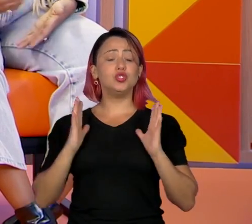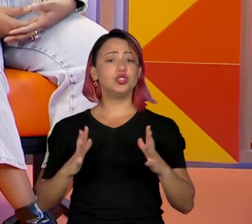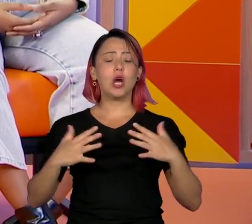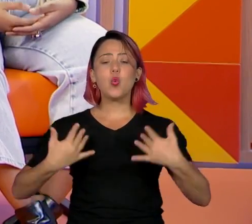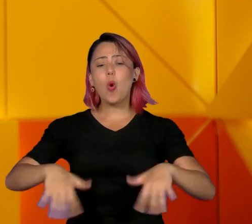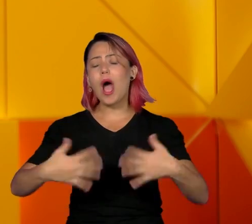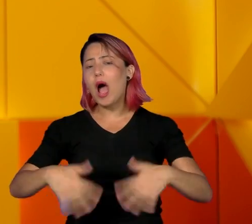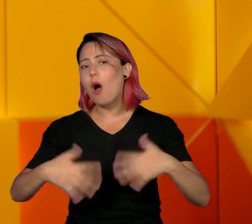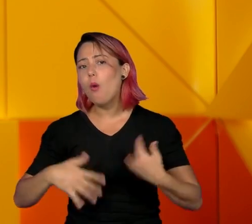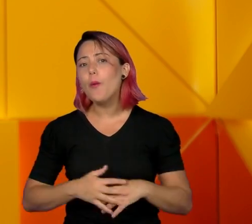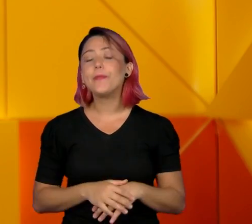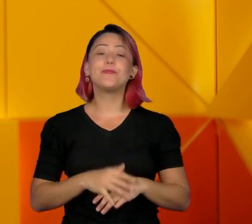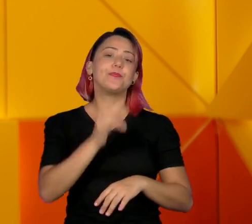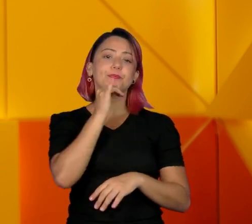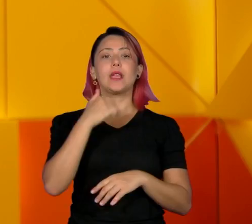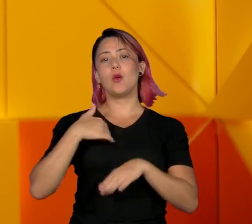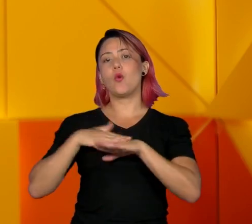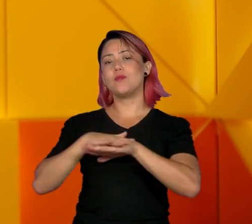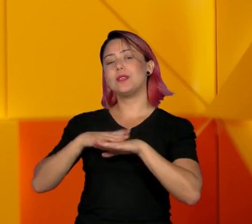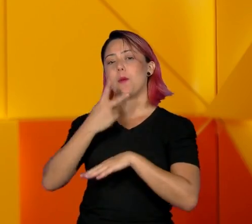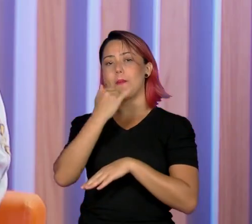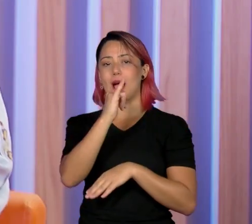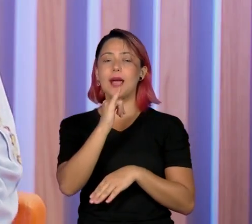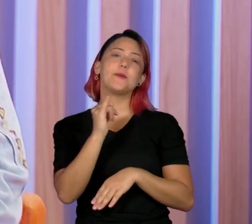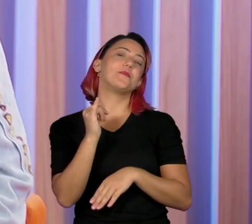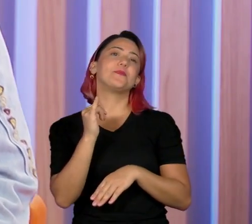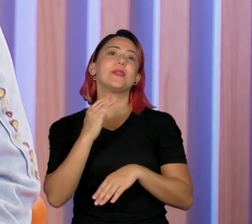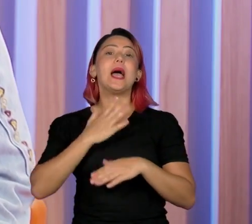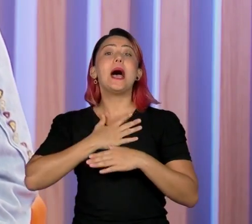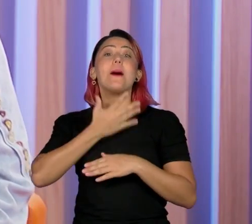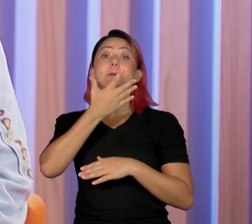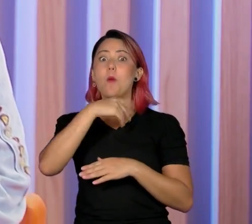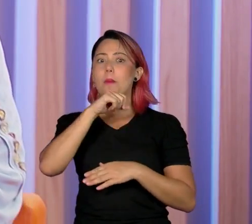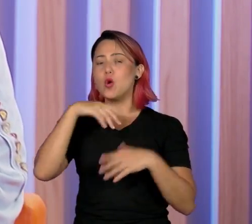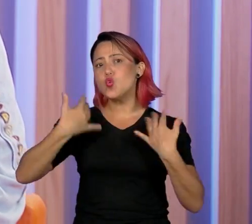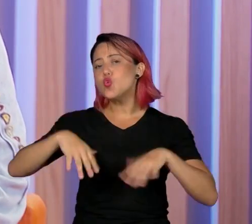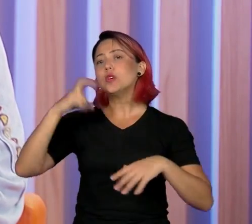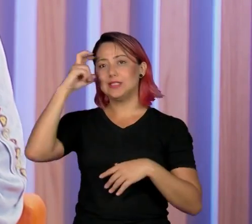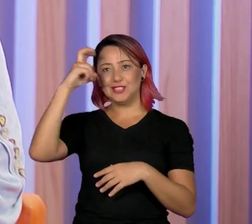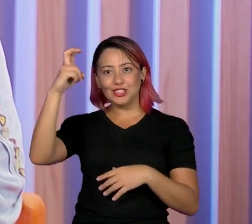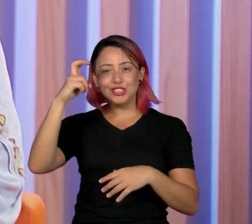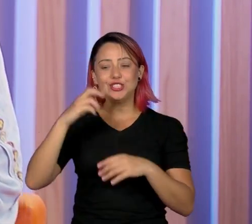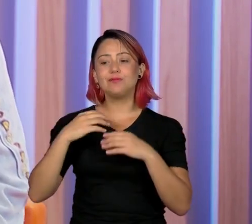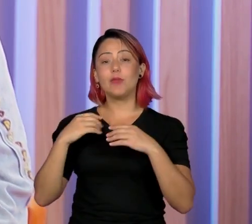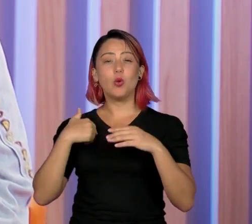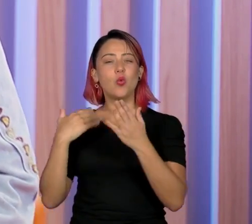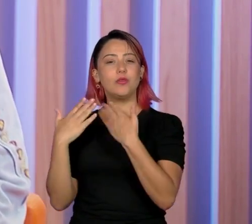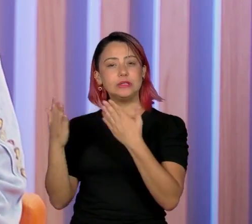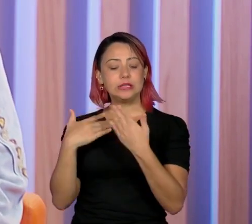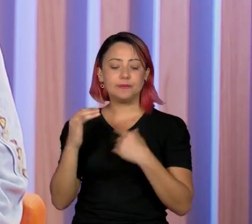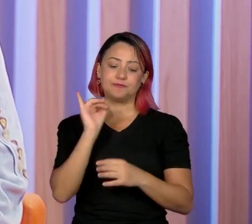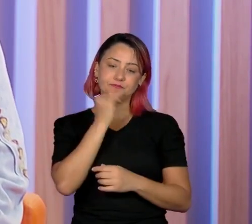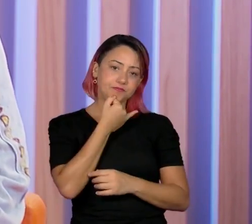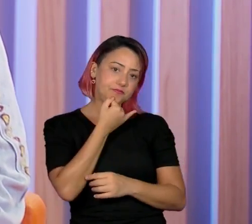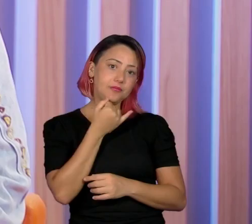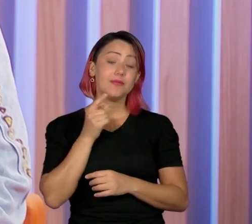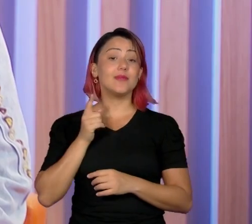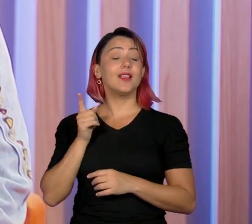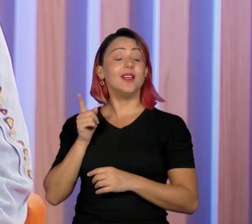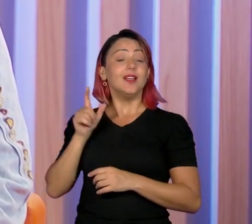pai, porque o meu pai... Conte-nos, meu pai é um cara muito inteligente. e infelizmente não